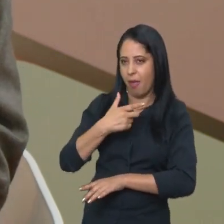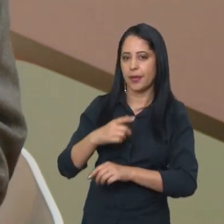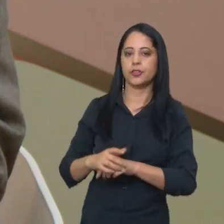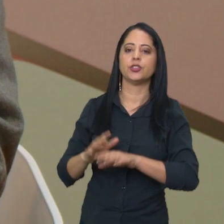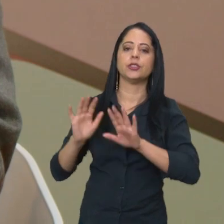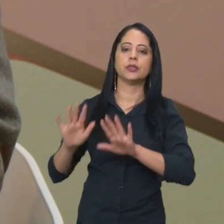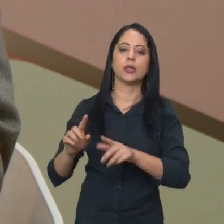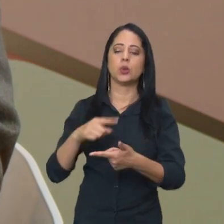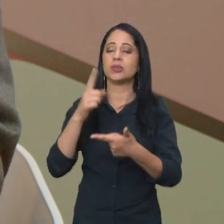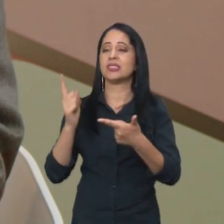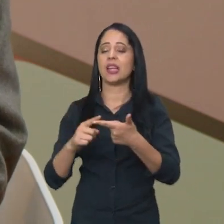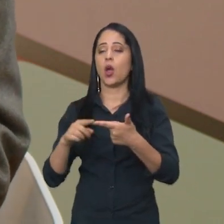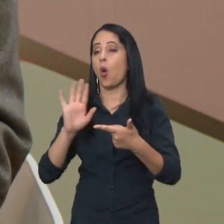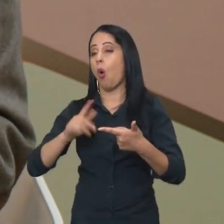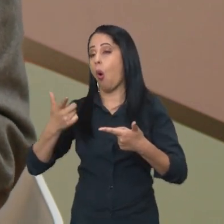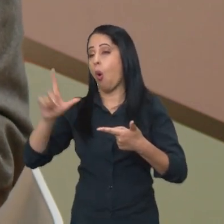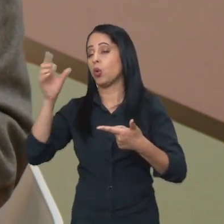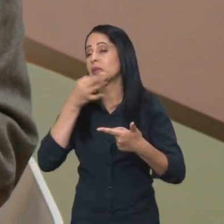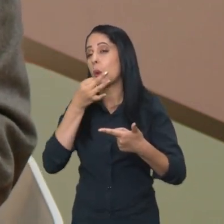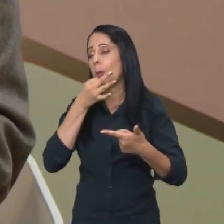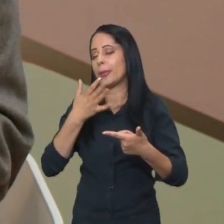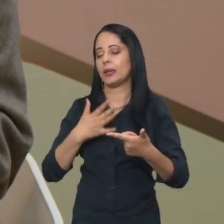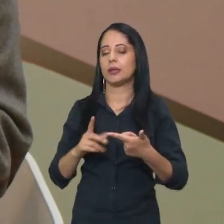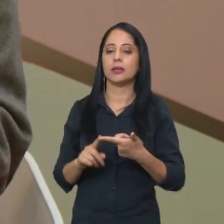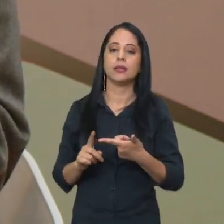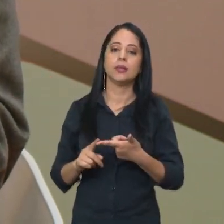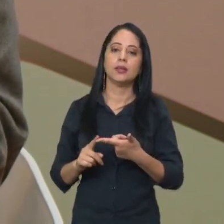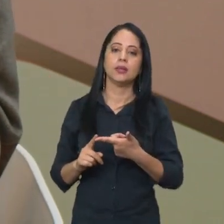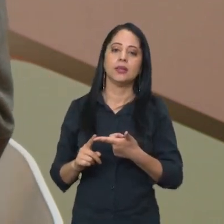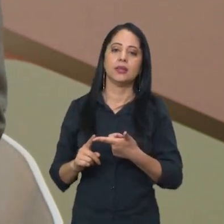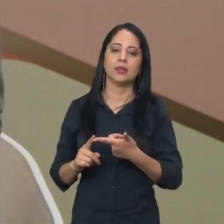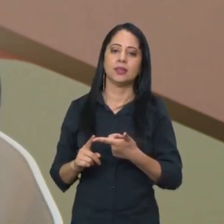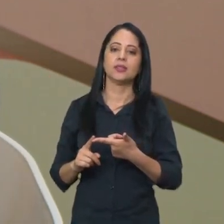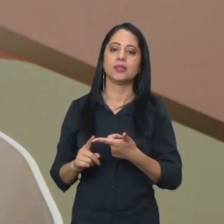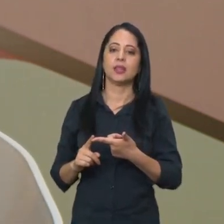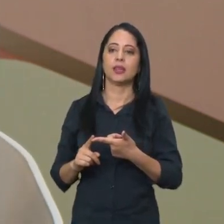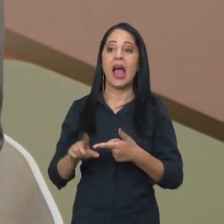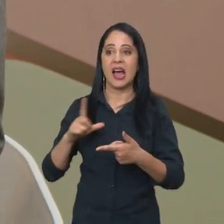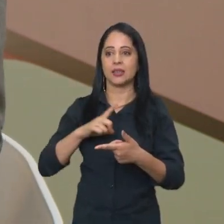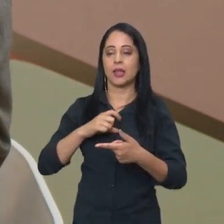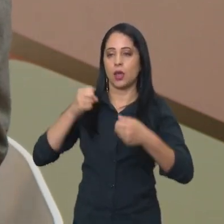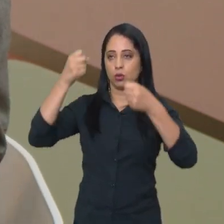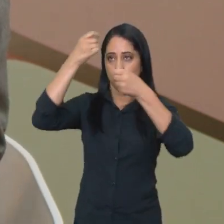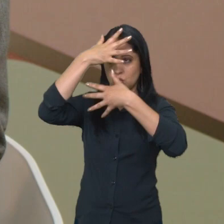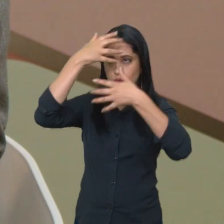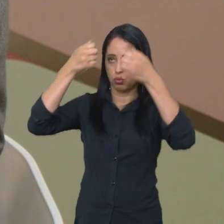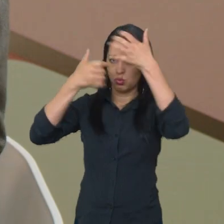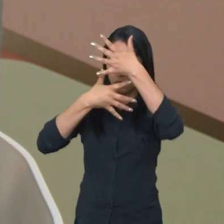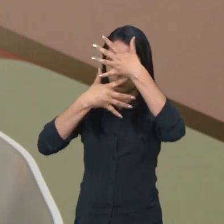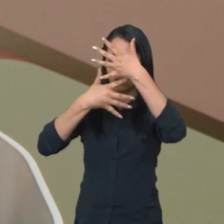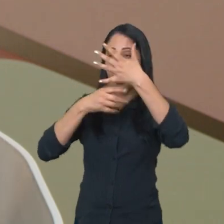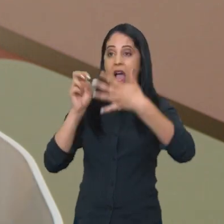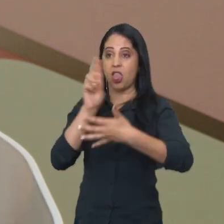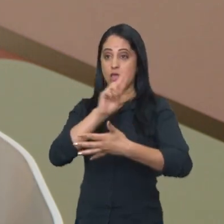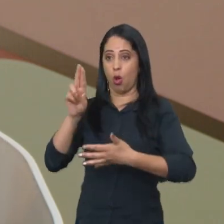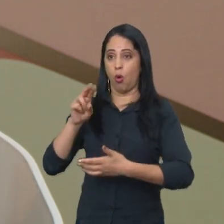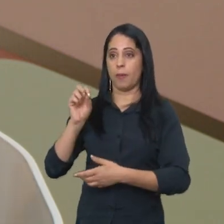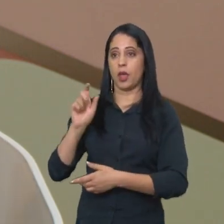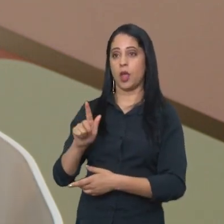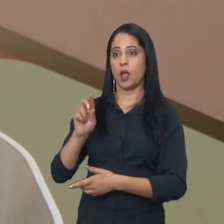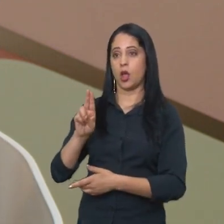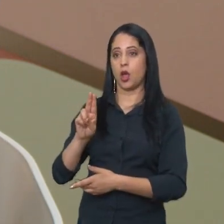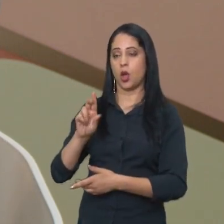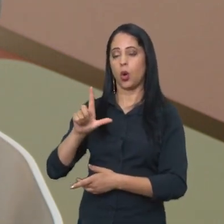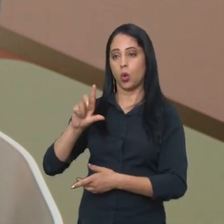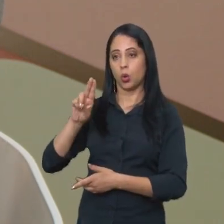E daí tem uma outra que é um outro neurotransmissor chamado glutamato, Então, a gente tem remédios específicos